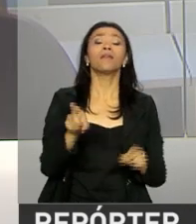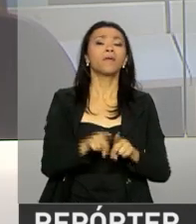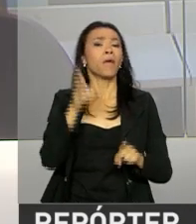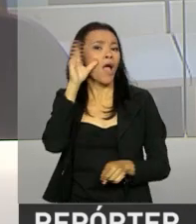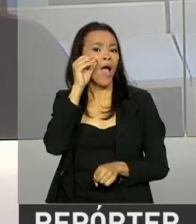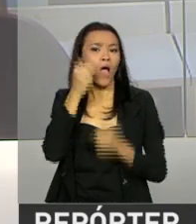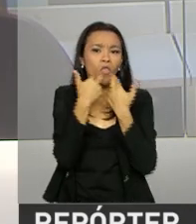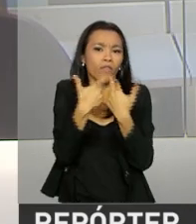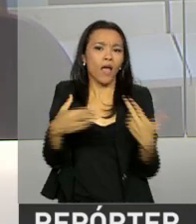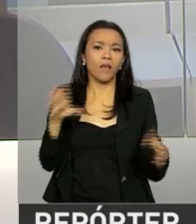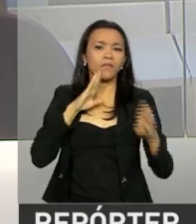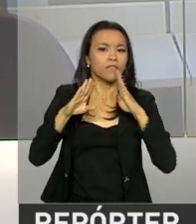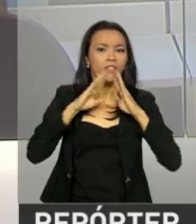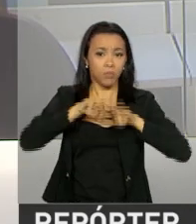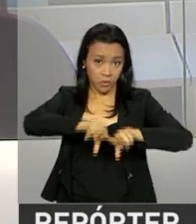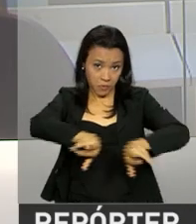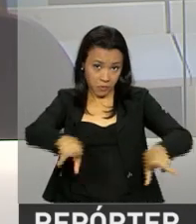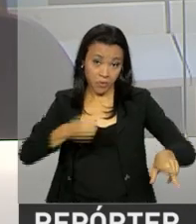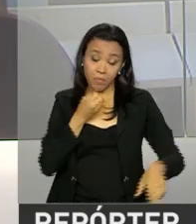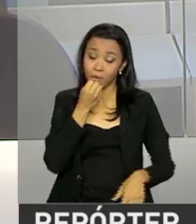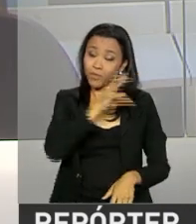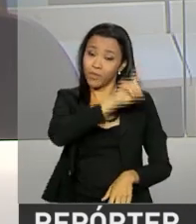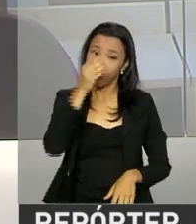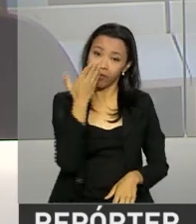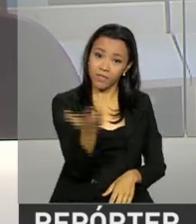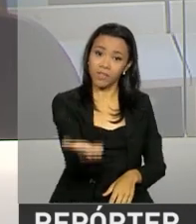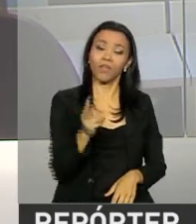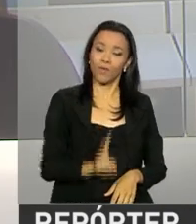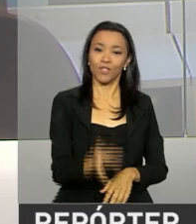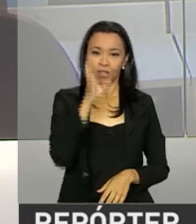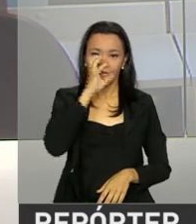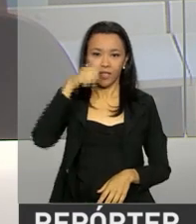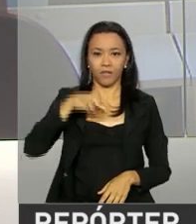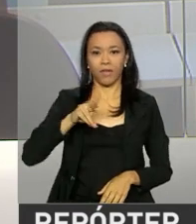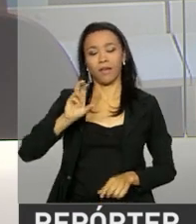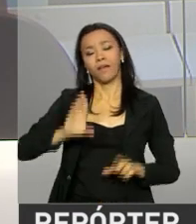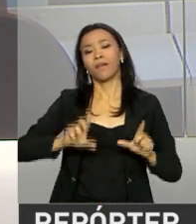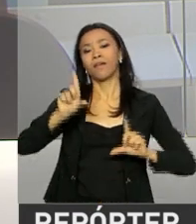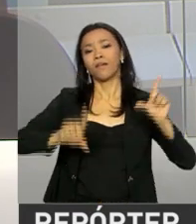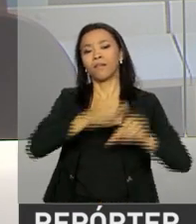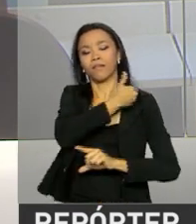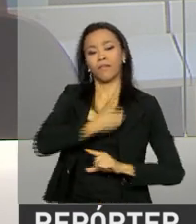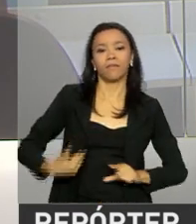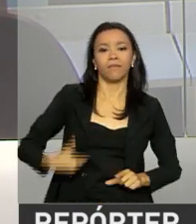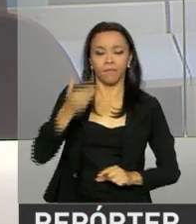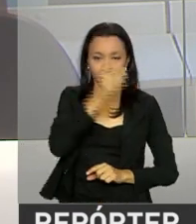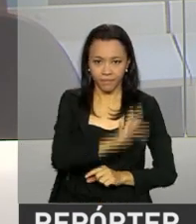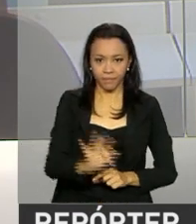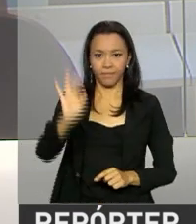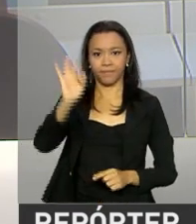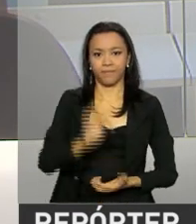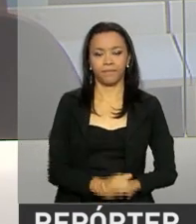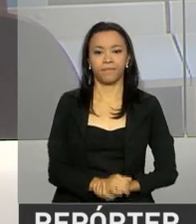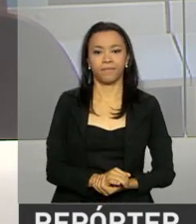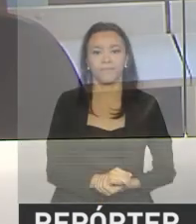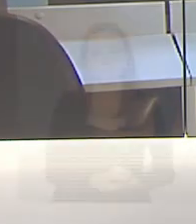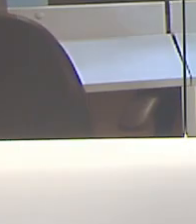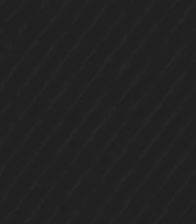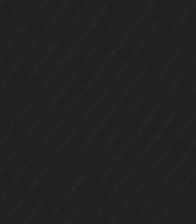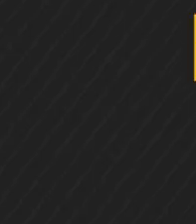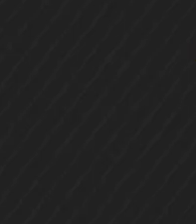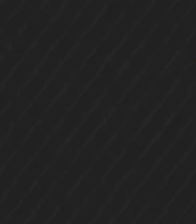também as novidades em nossas redes sociais um bom dia para você e continue com a gente aqui na NBR a TV do Governo